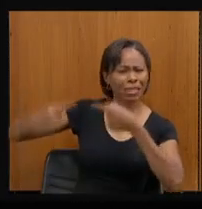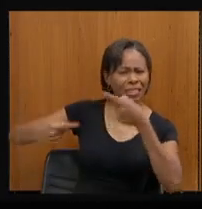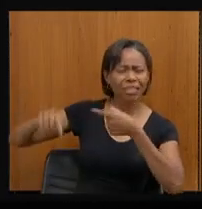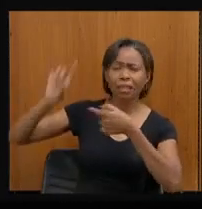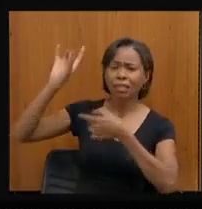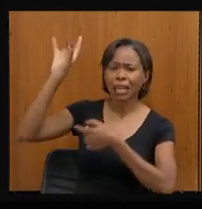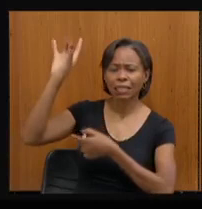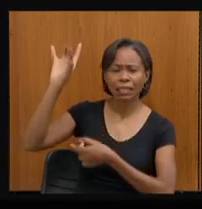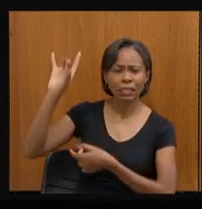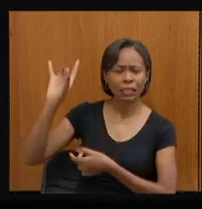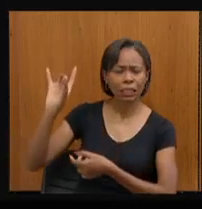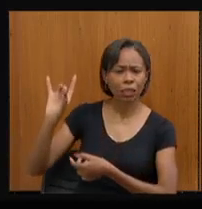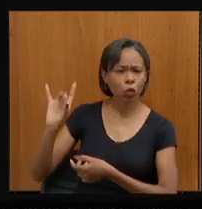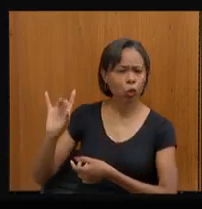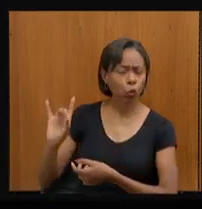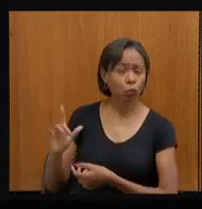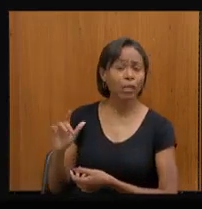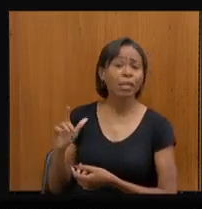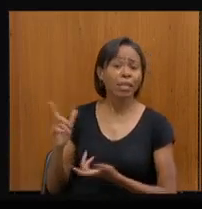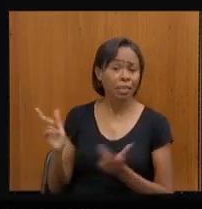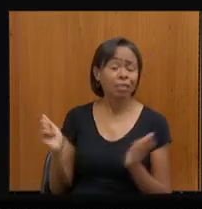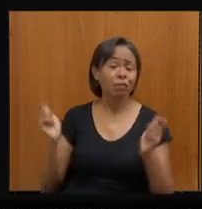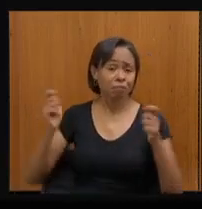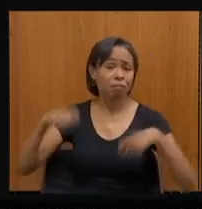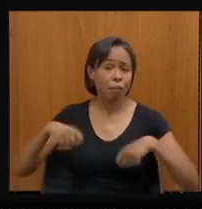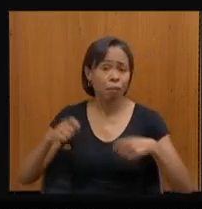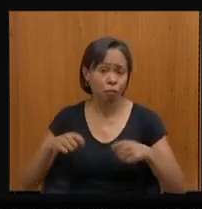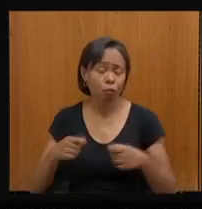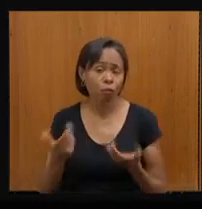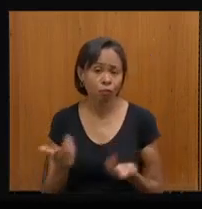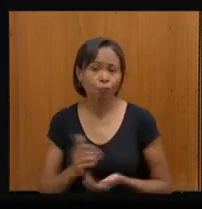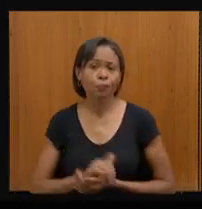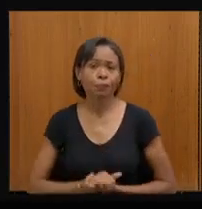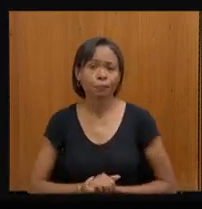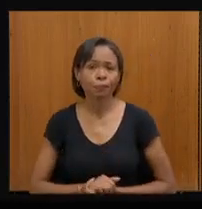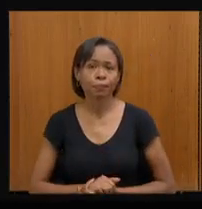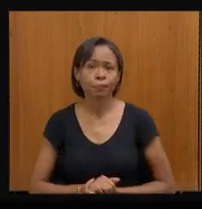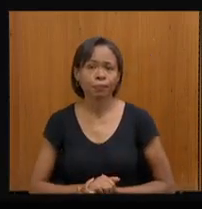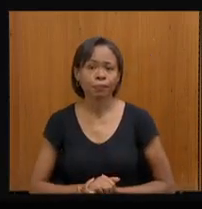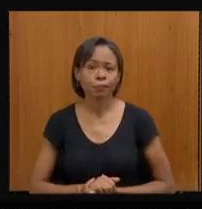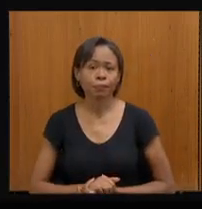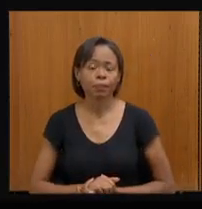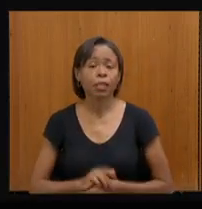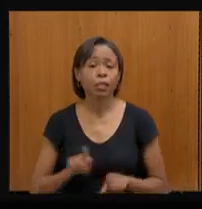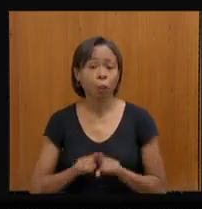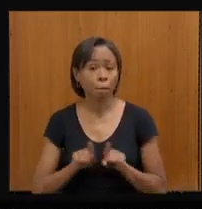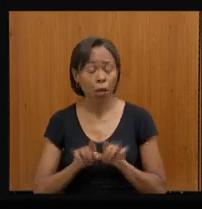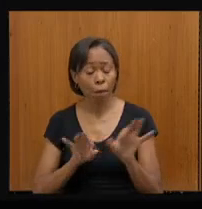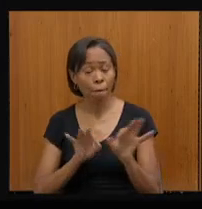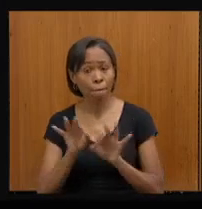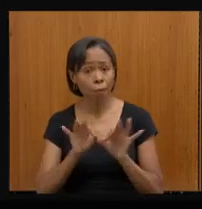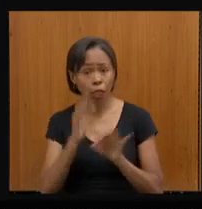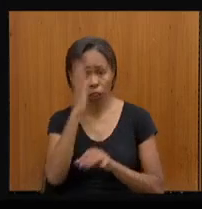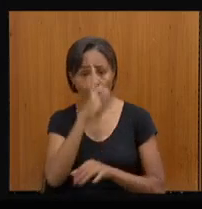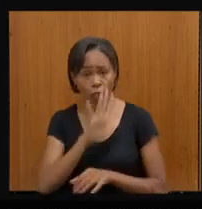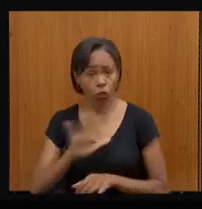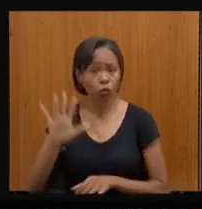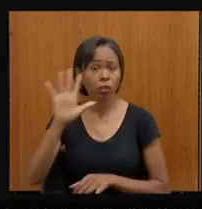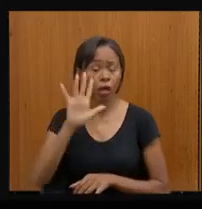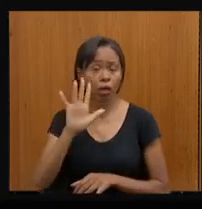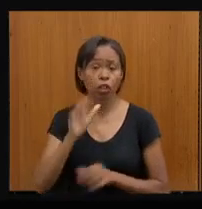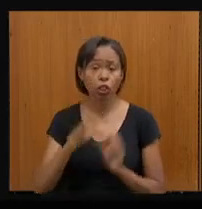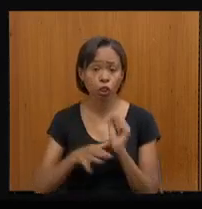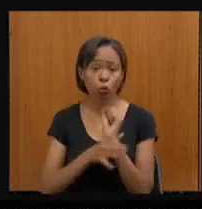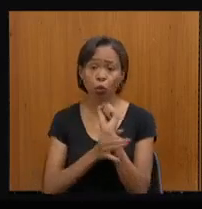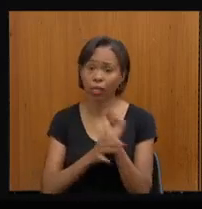nacional de desenvolvimento urbano política nacional de mobilidade urbana plano nacional de segurança hídrica